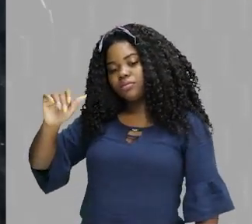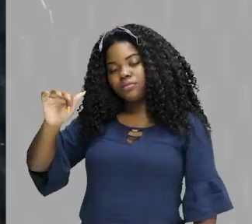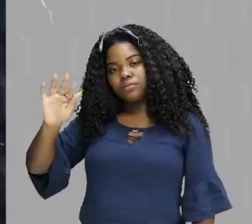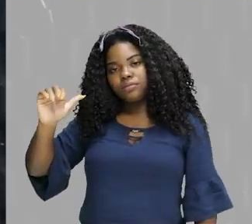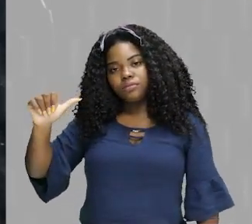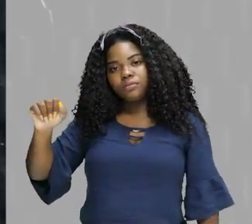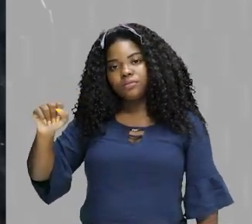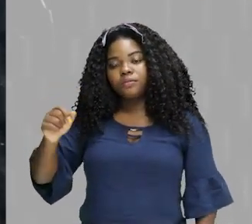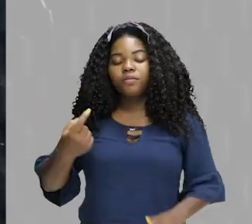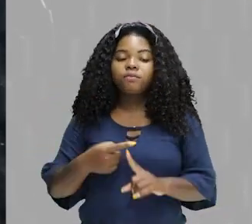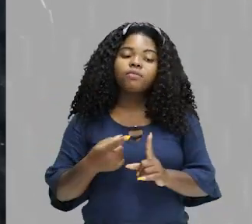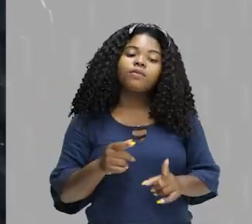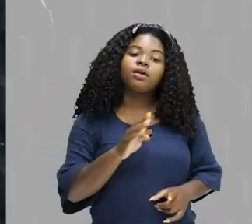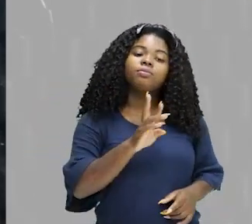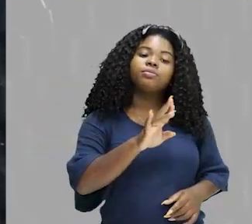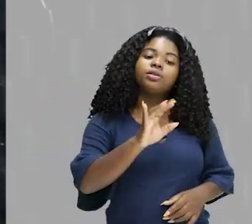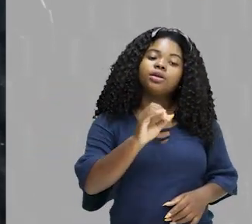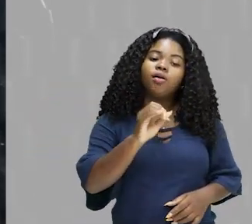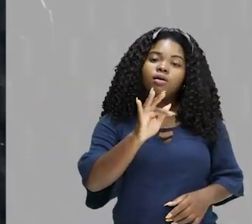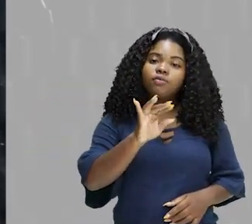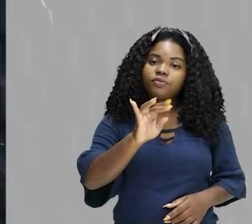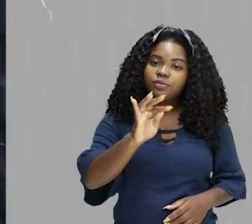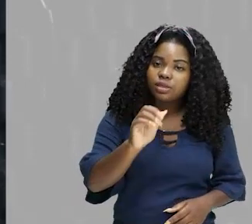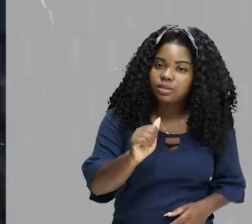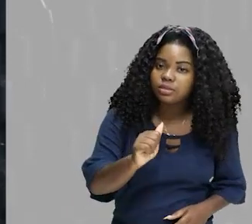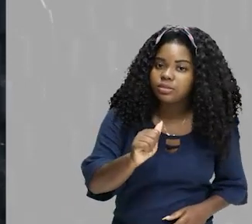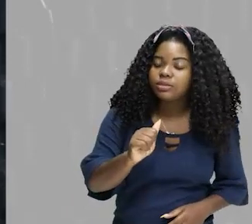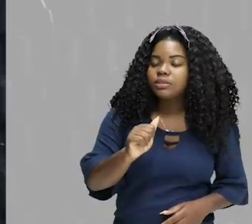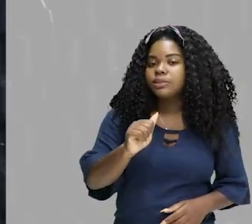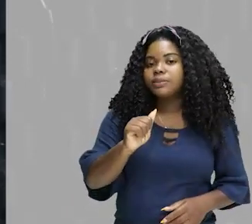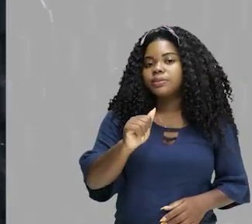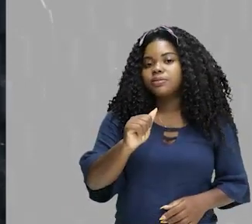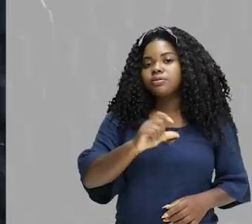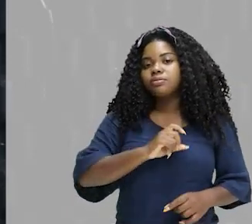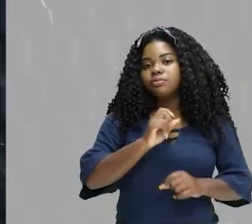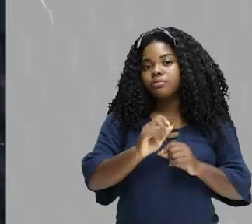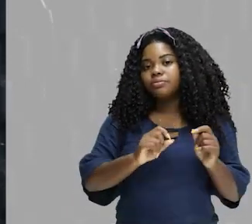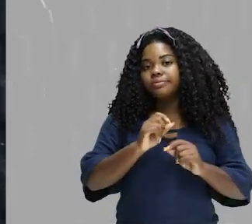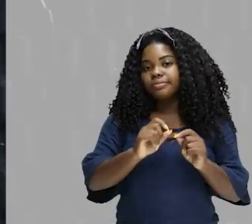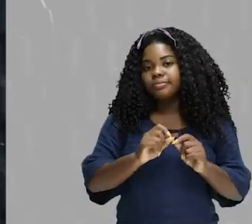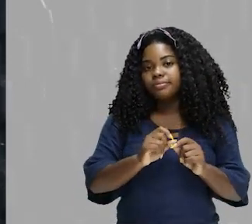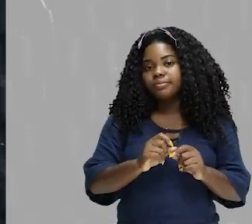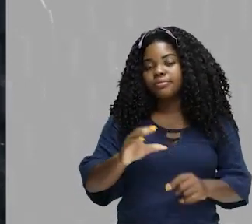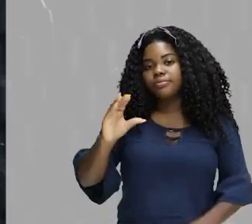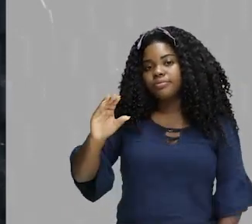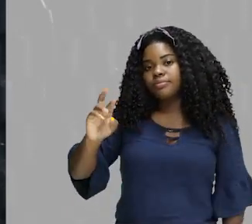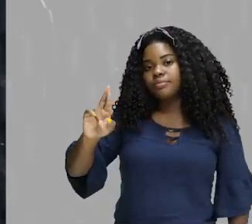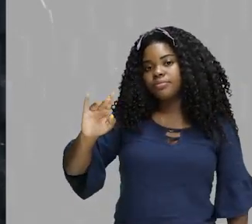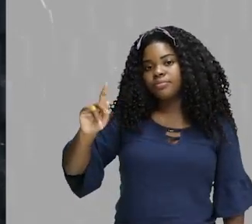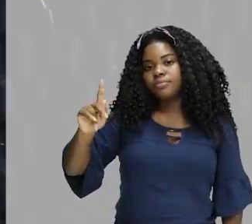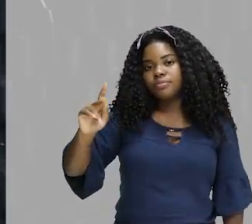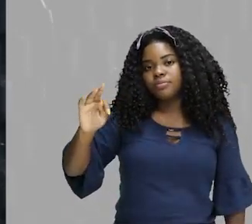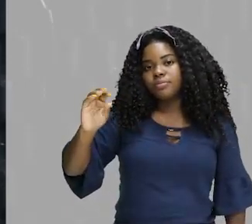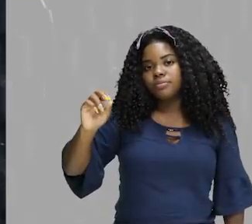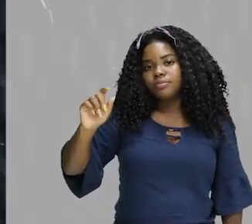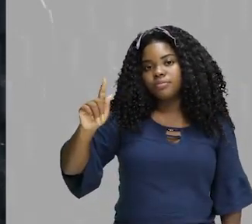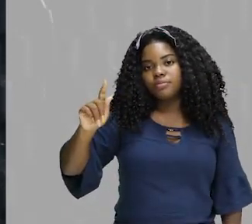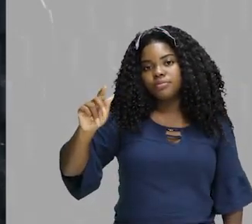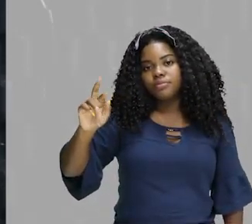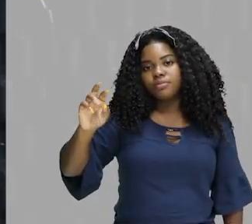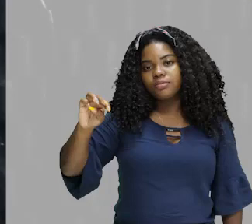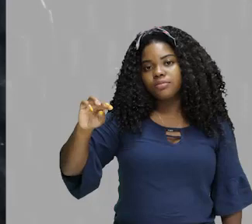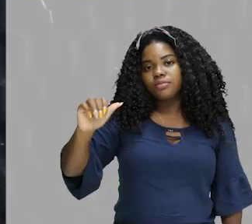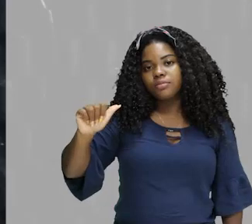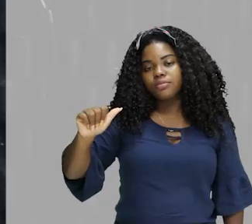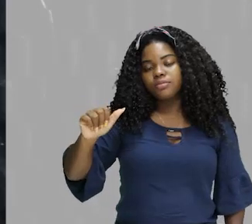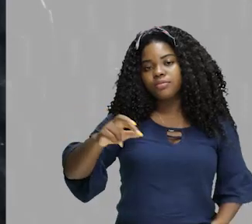as briófitas e pteridófitas são consideradas criptógamas.